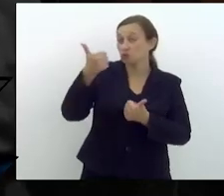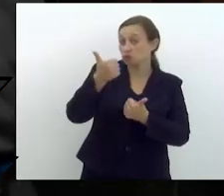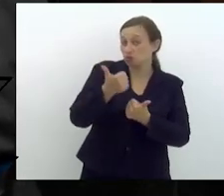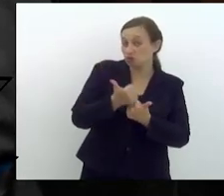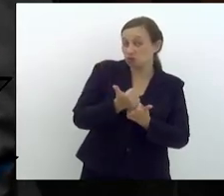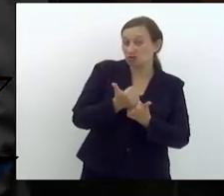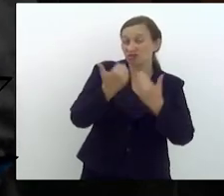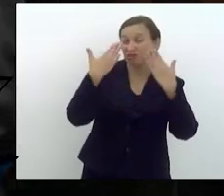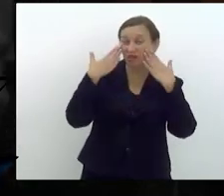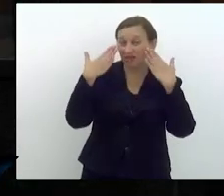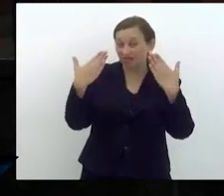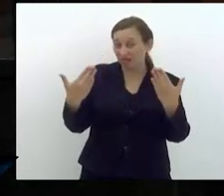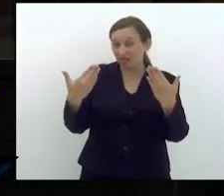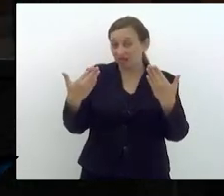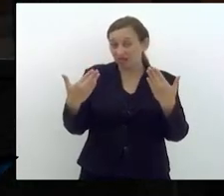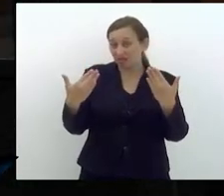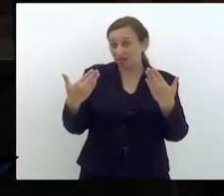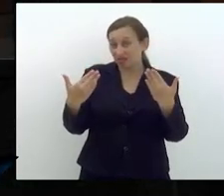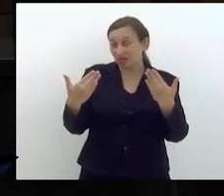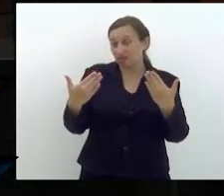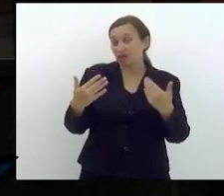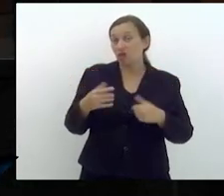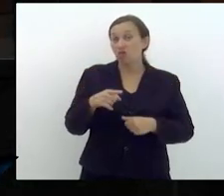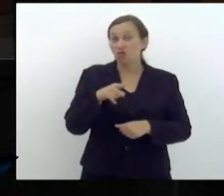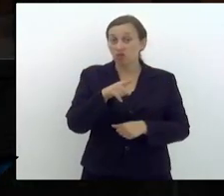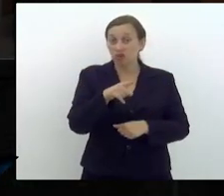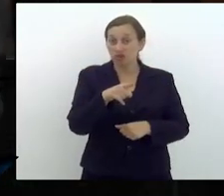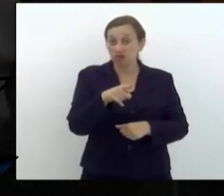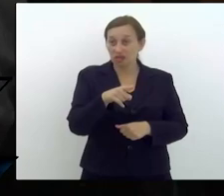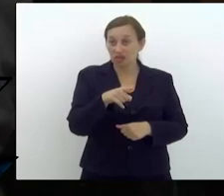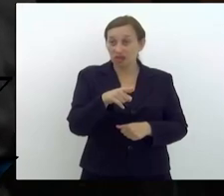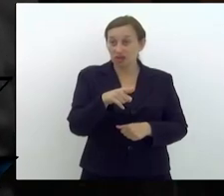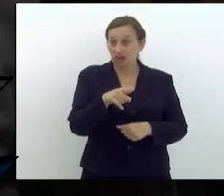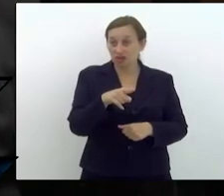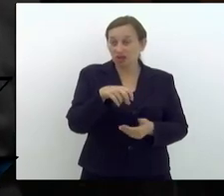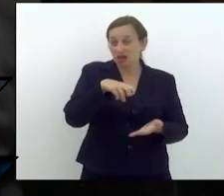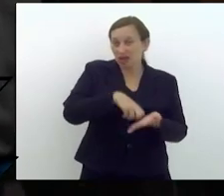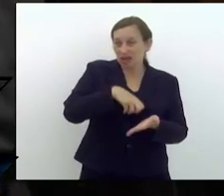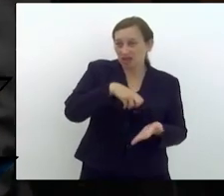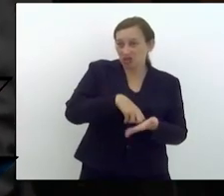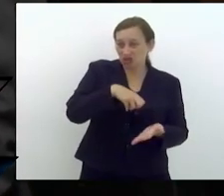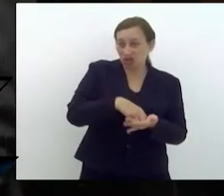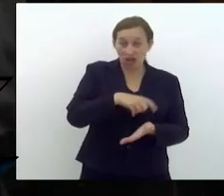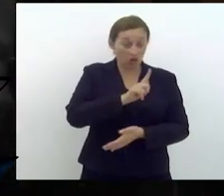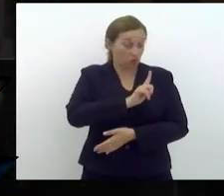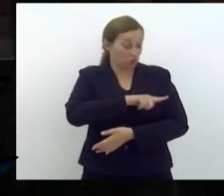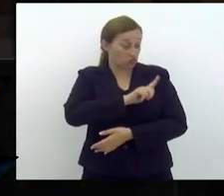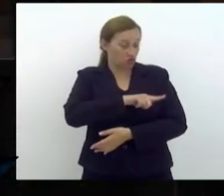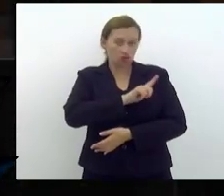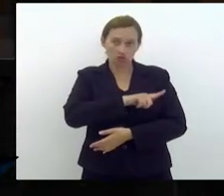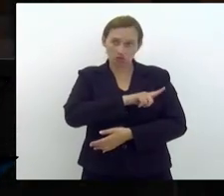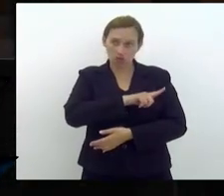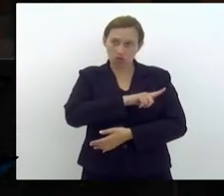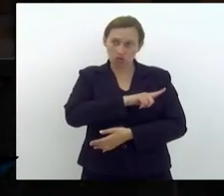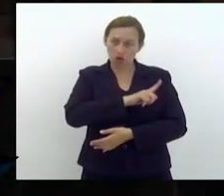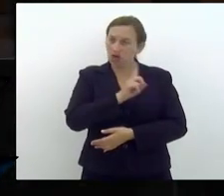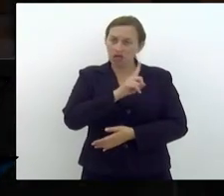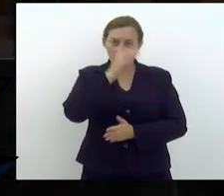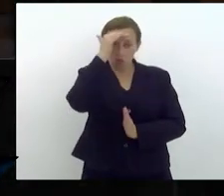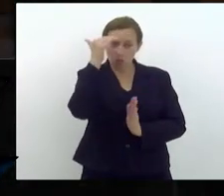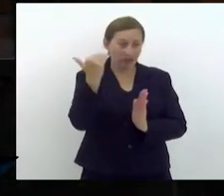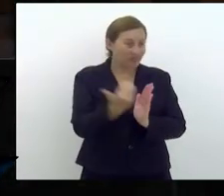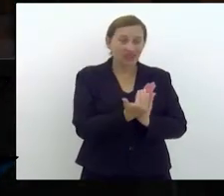apresentado em vez de você punir o gestores que não cumpra